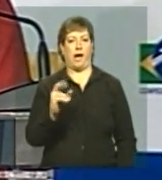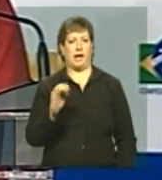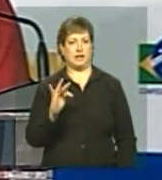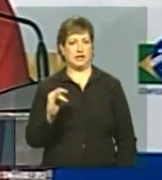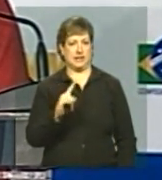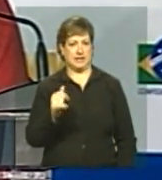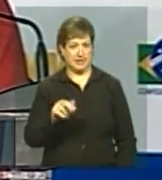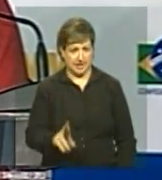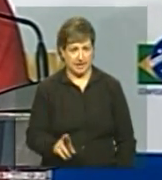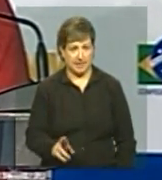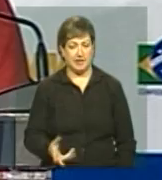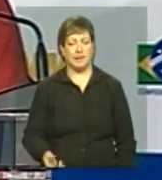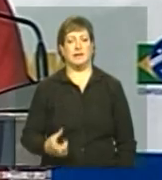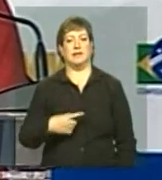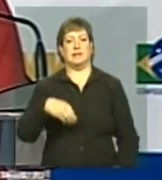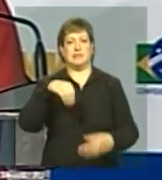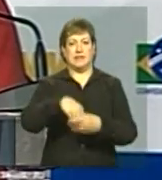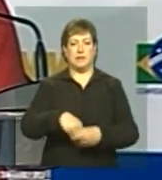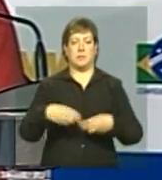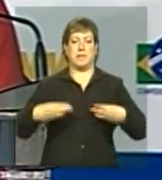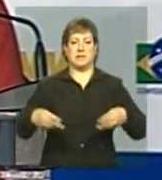é fundamental que